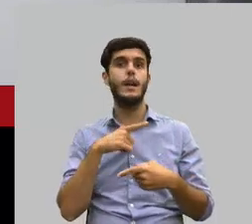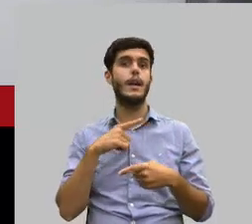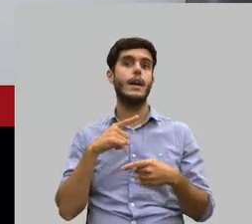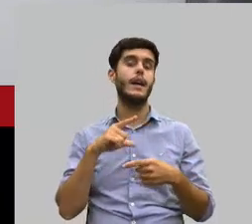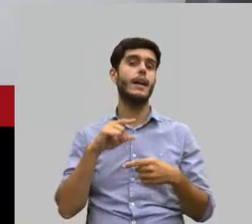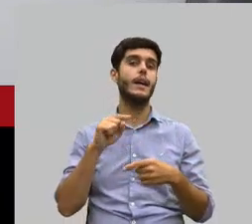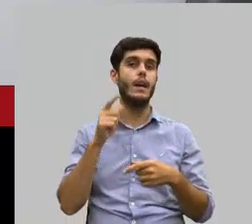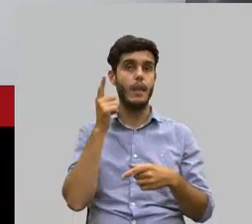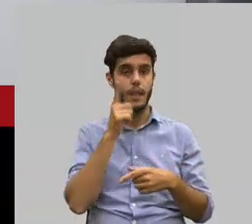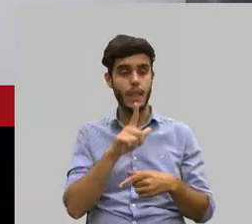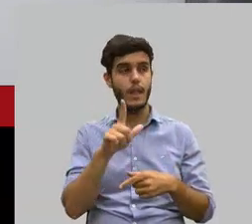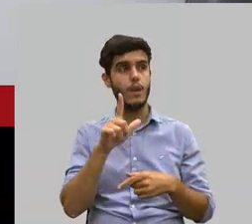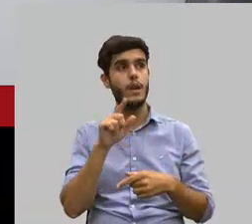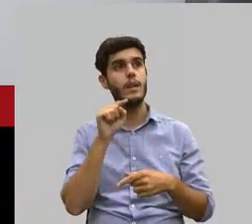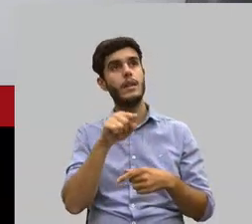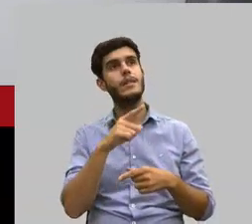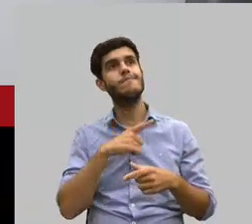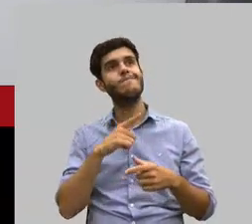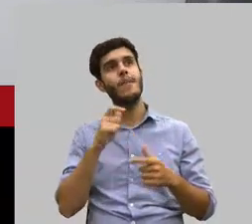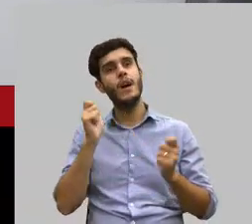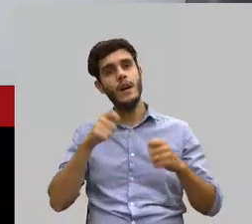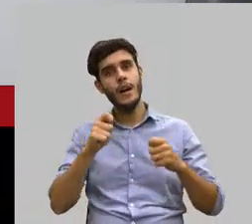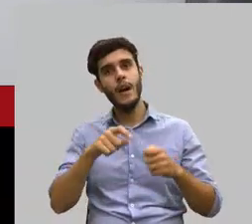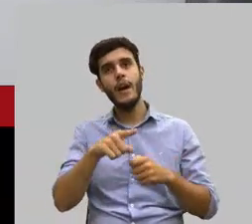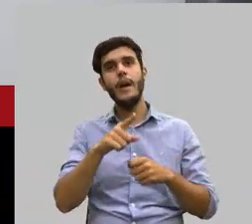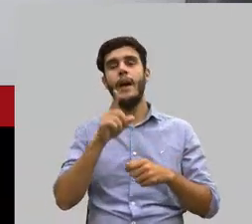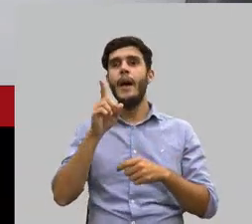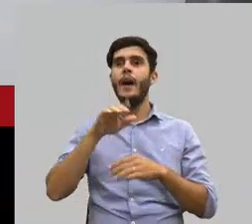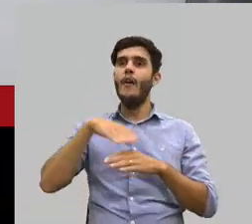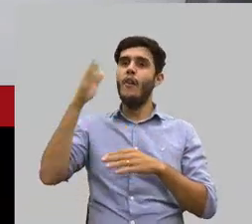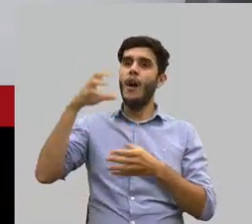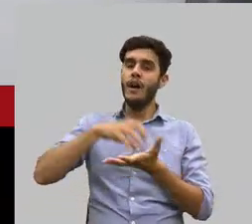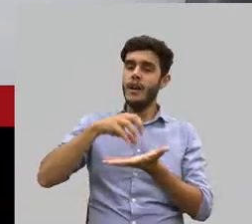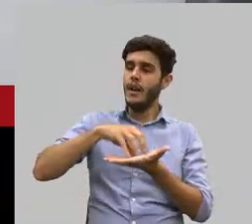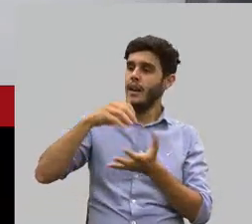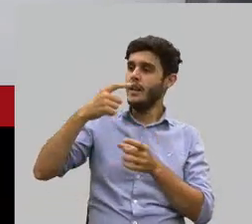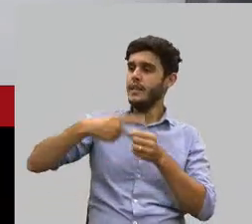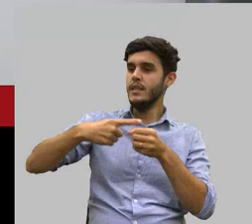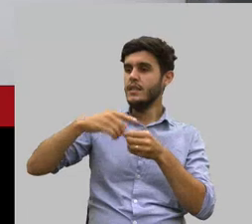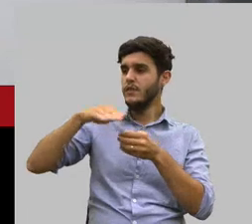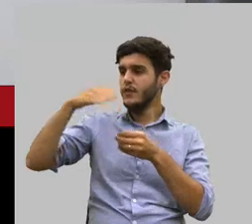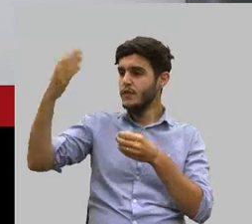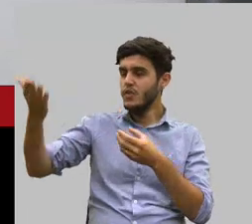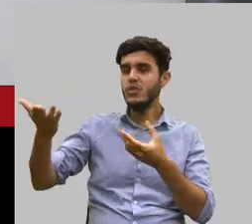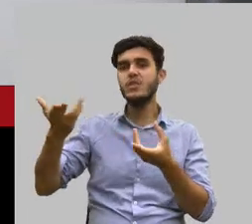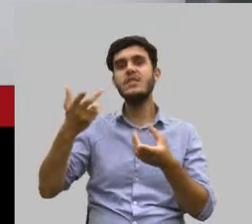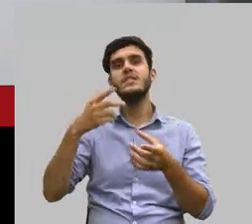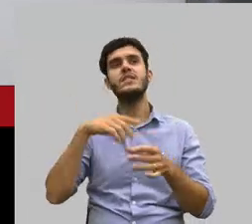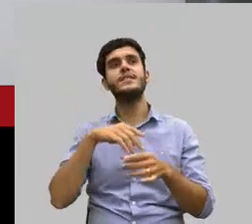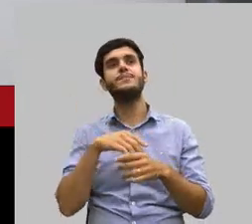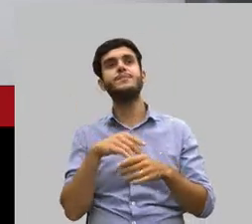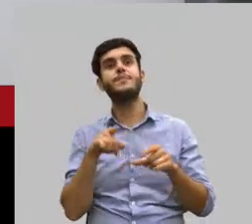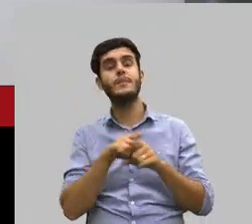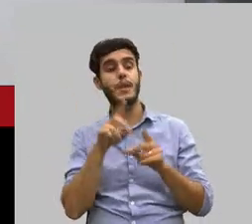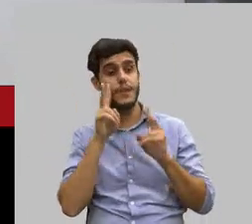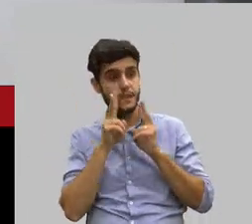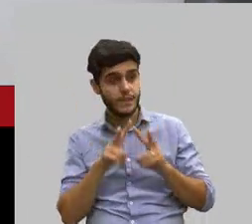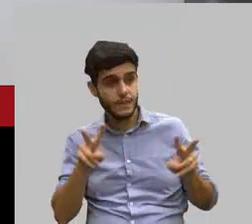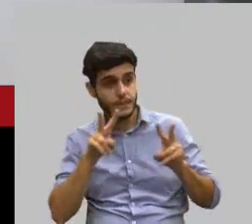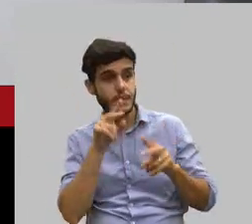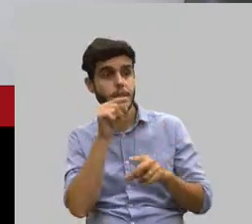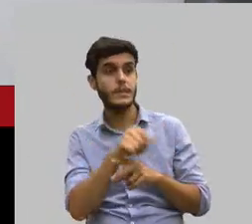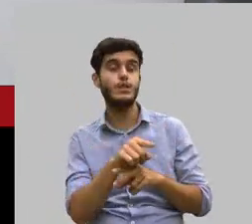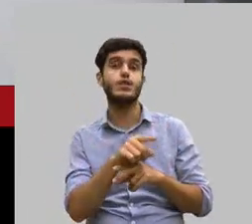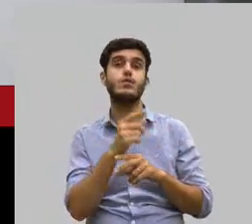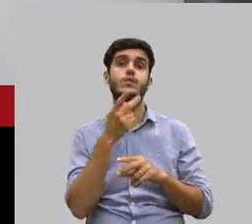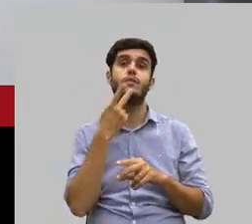é ter condição de chegar no interior de ajudar na no combate à criminalidade no interior e a gente vê eh eu falo